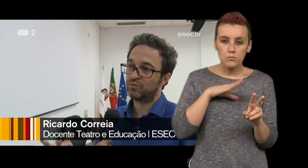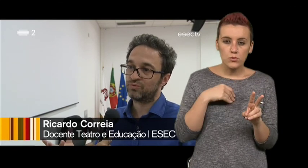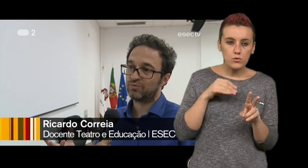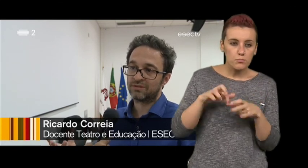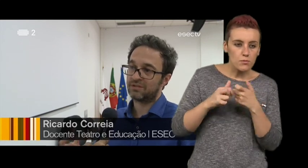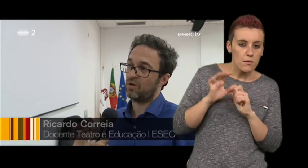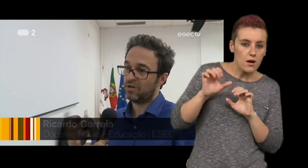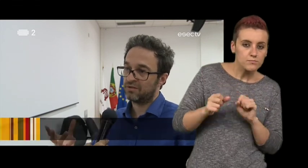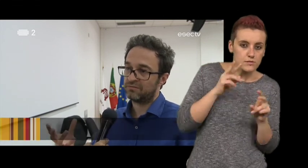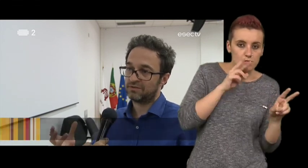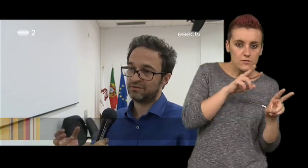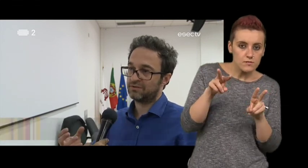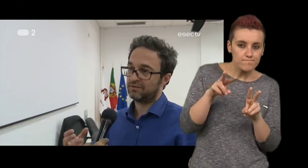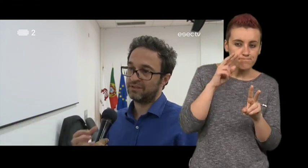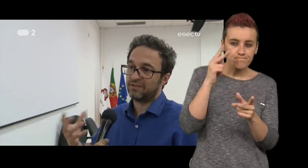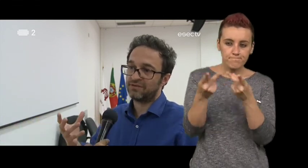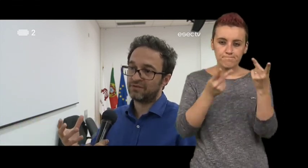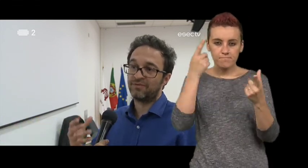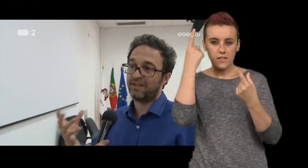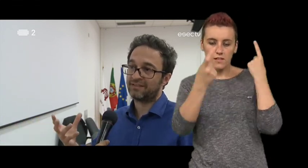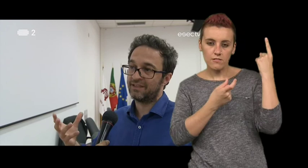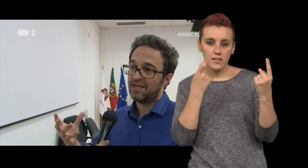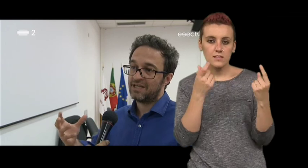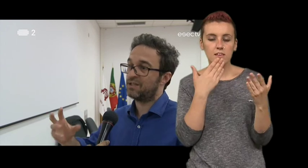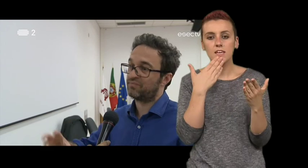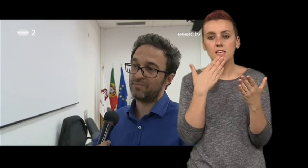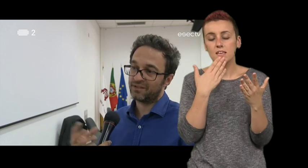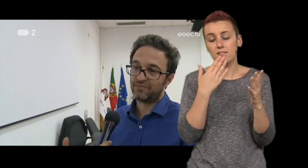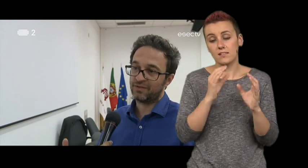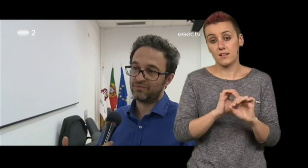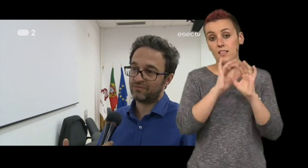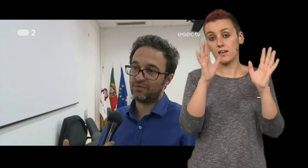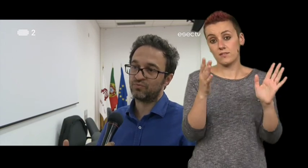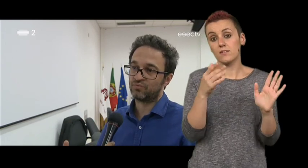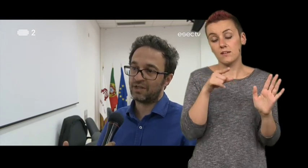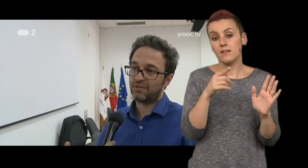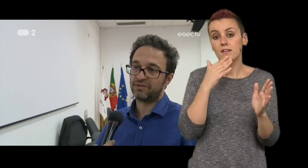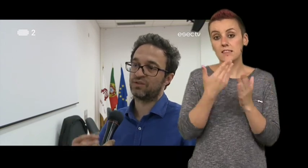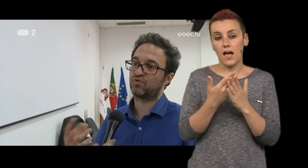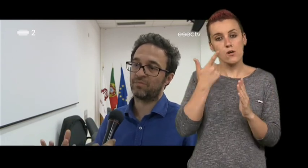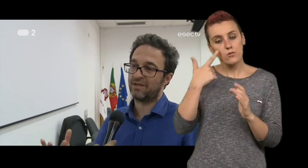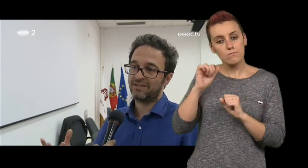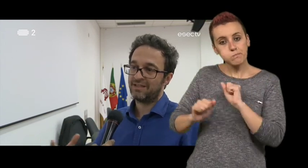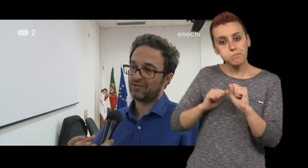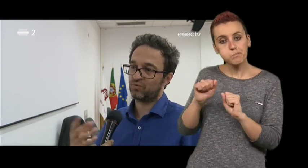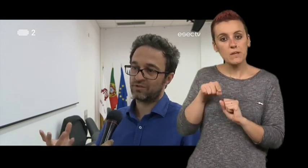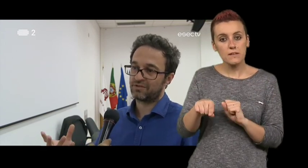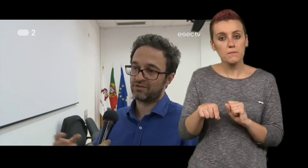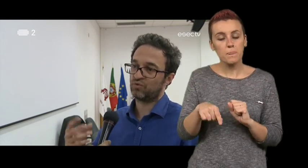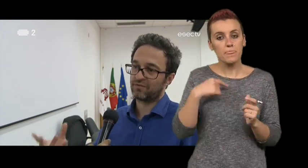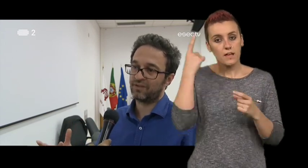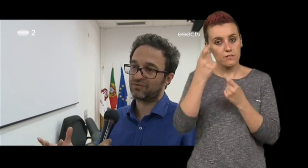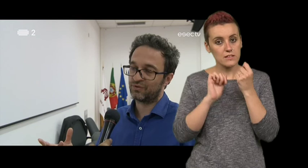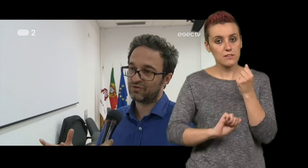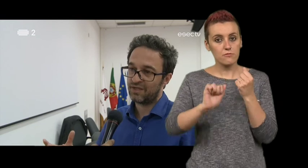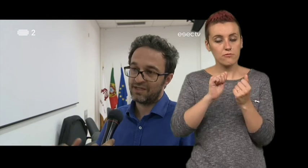do mundo, que olham, analisam, refletem e obviamente vão usá-lo e transformar